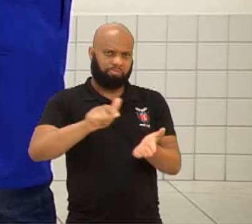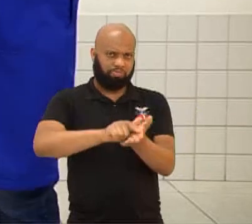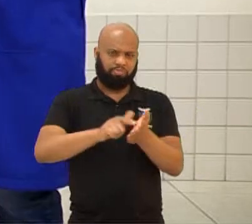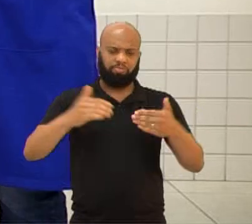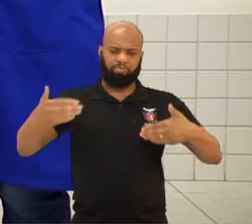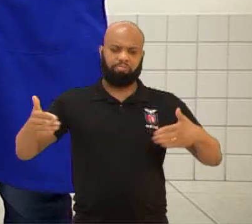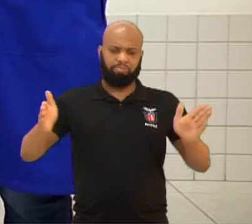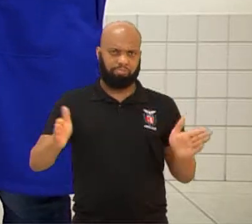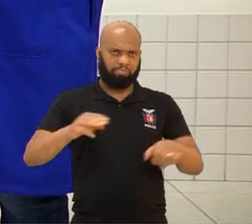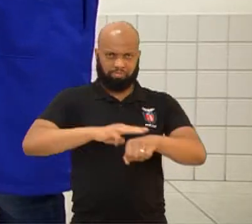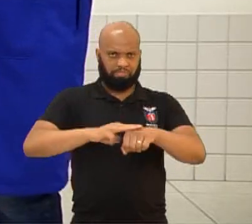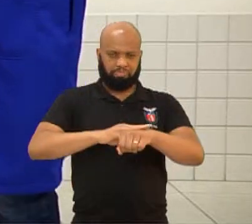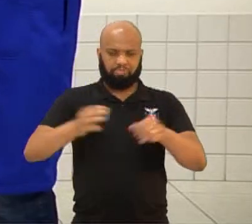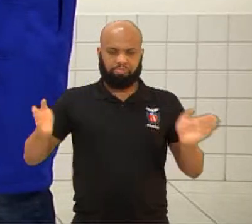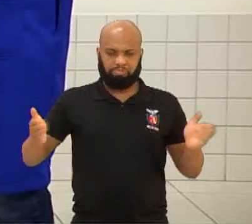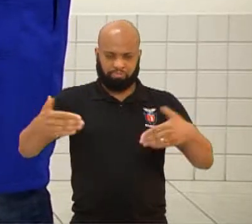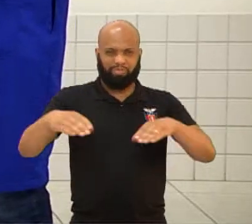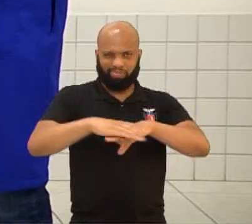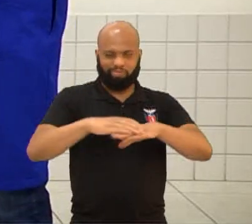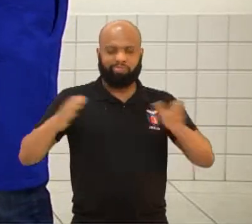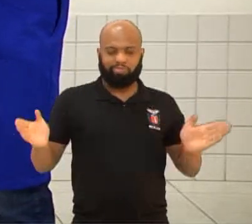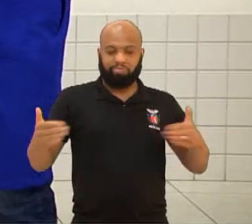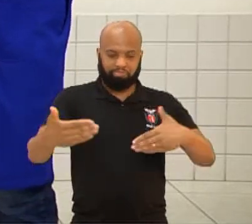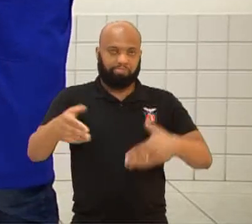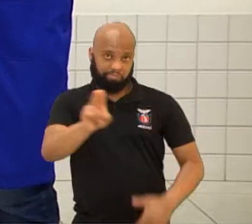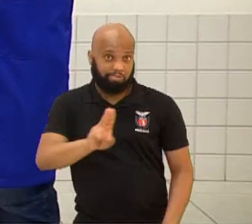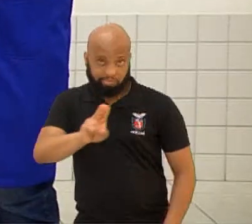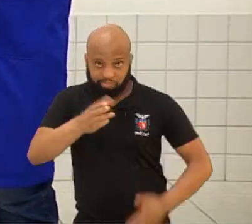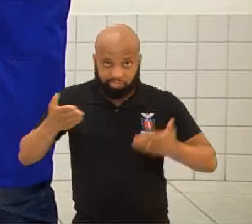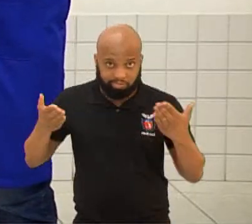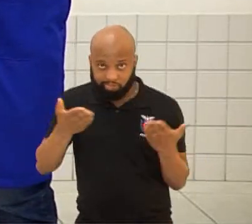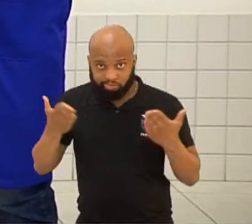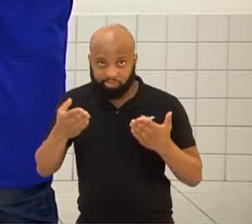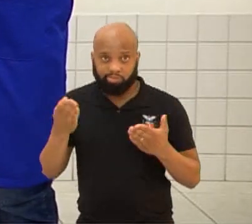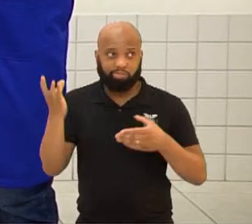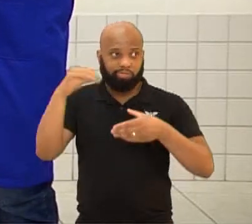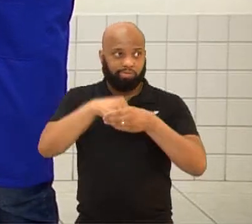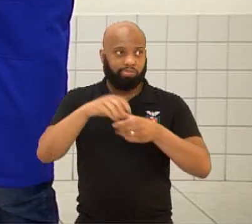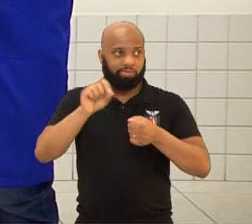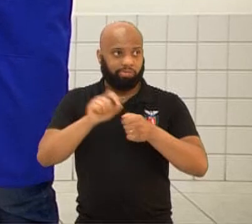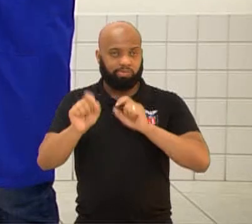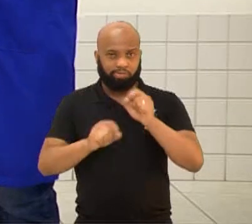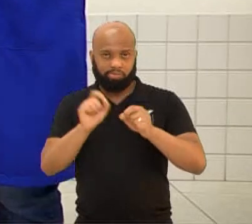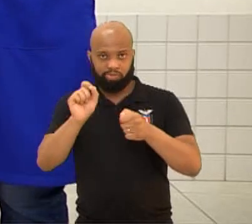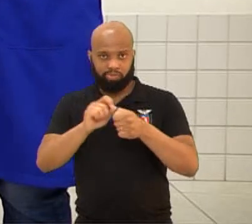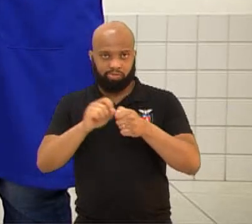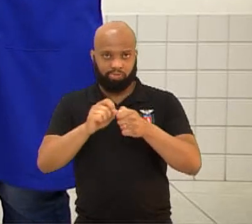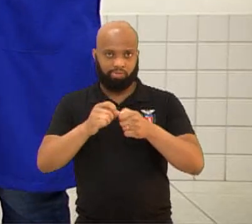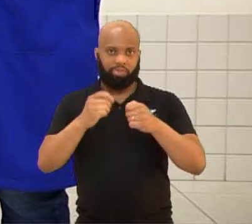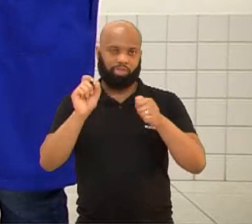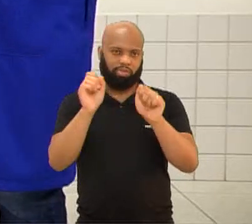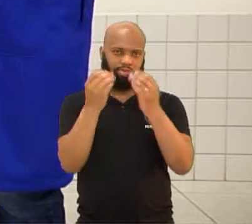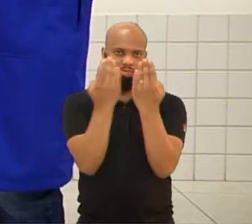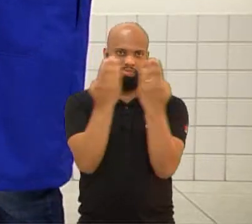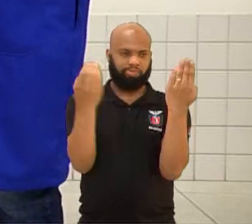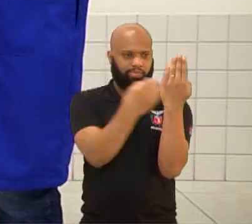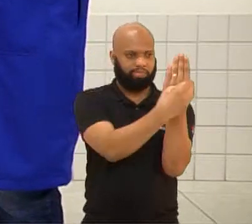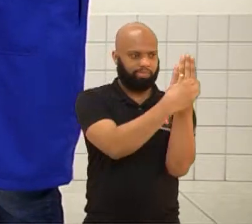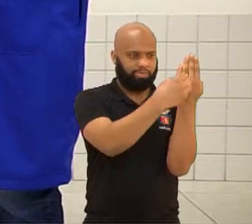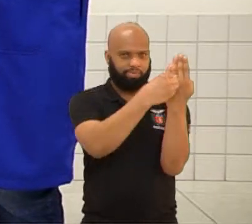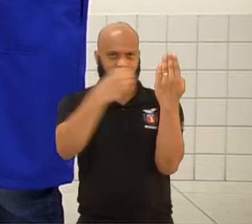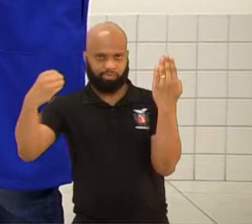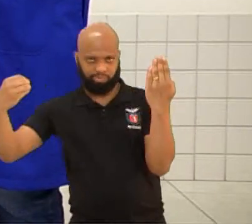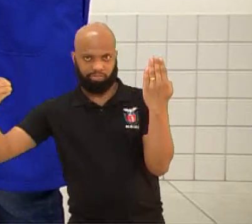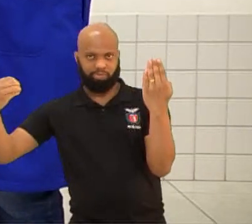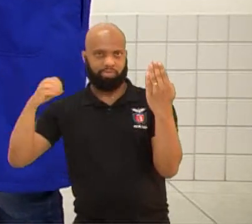lá, sapato que estava lá jogado, a caixa, e eu coloco aqui um buraco, simplesmente com um papel de seda,